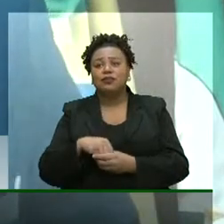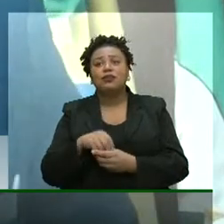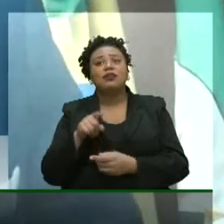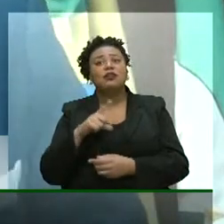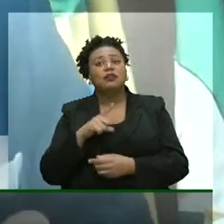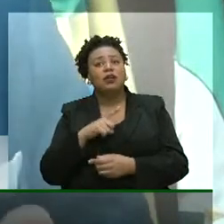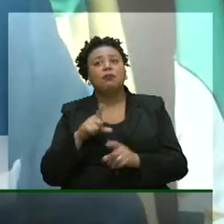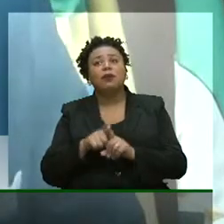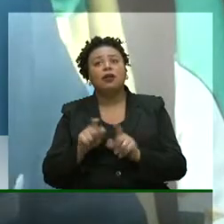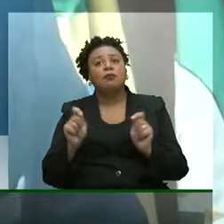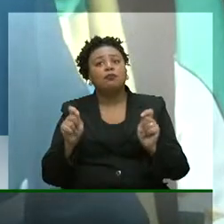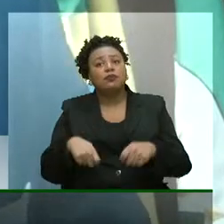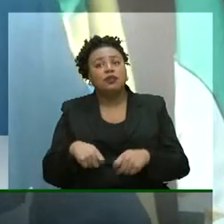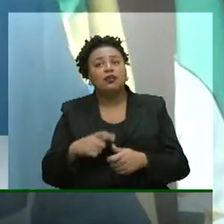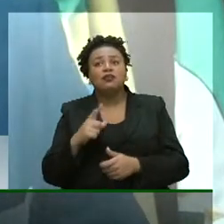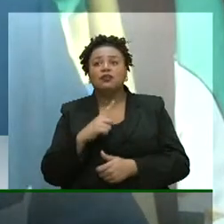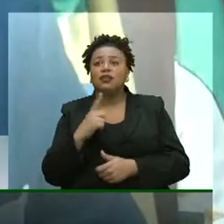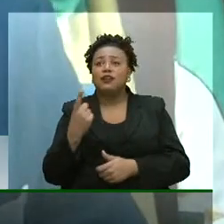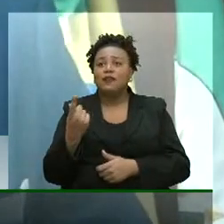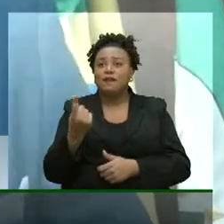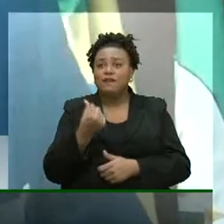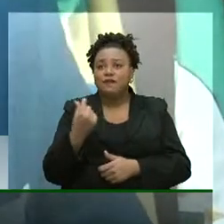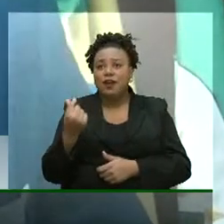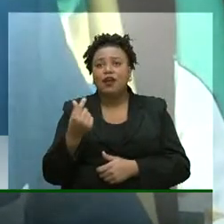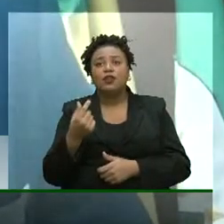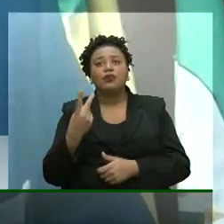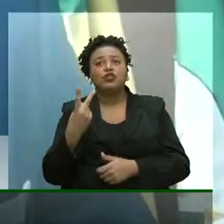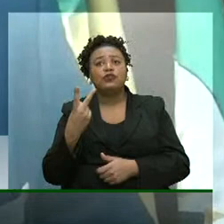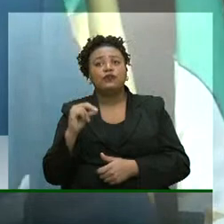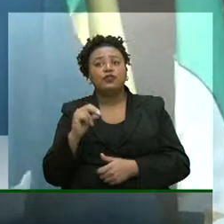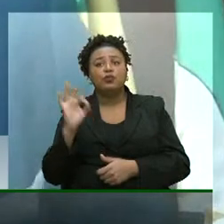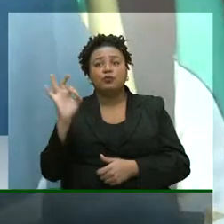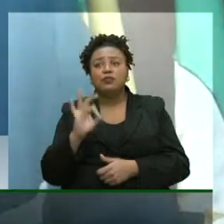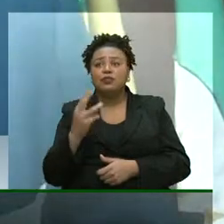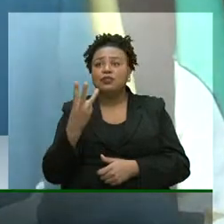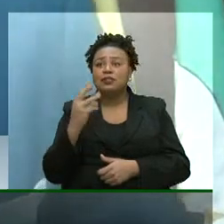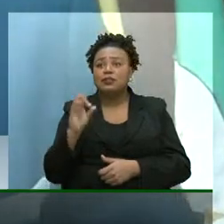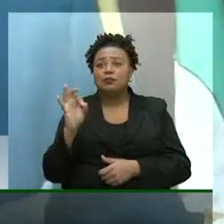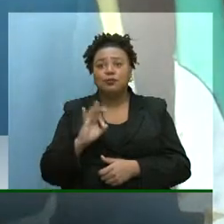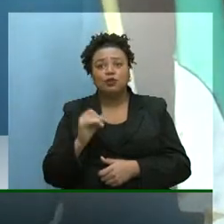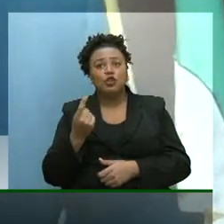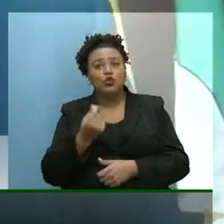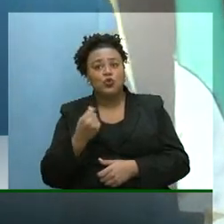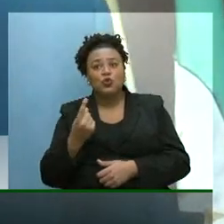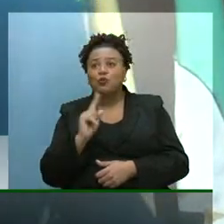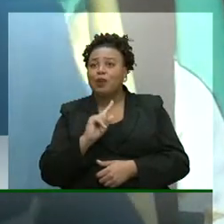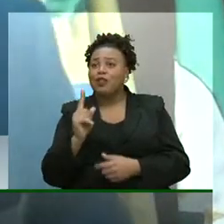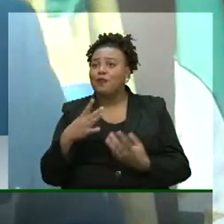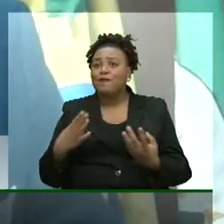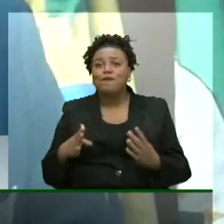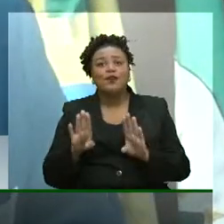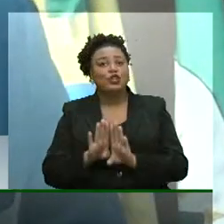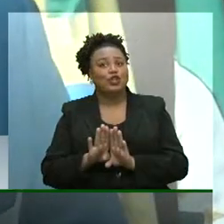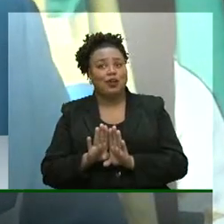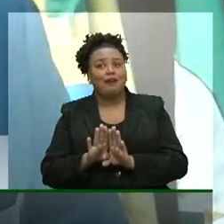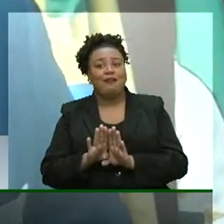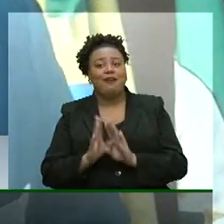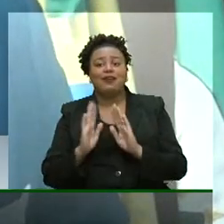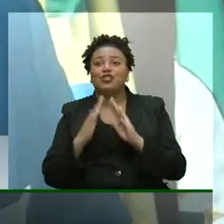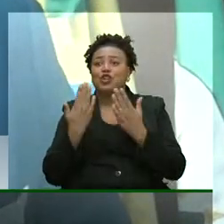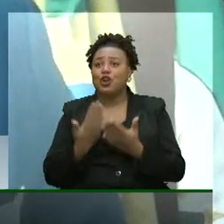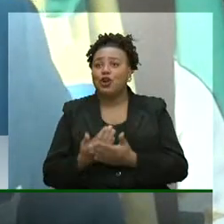também pudessem ter um valor de 20% ou 30% dos seus custos, para não fechar as portas das